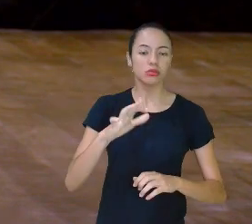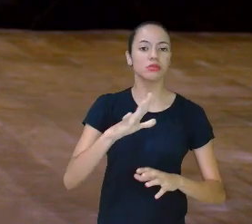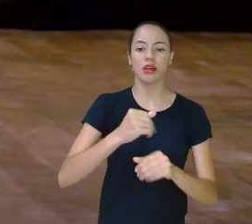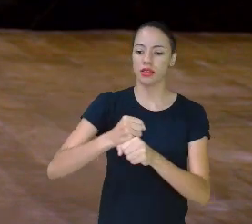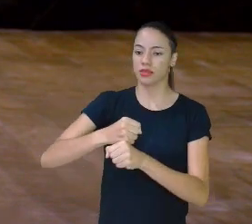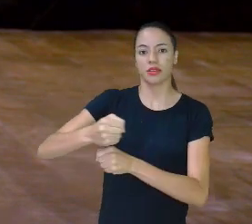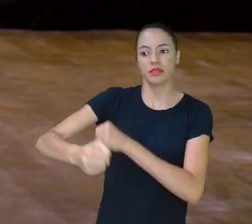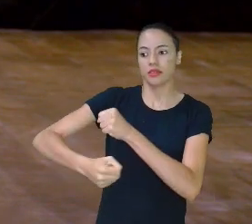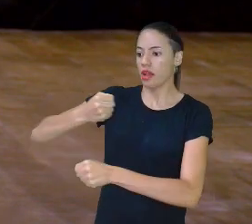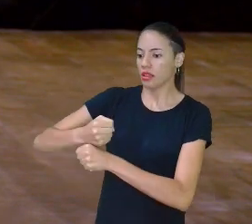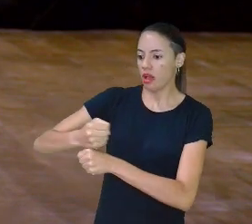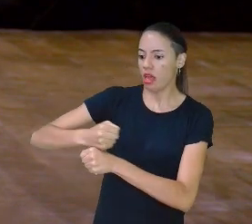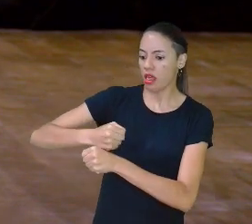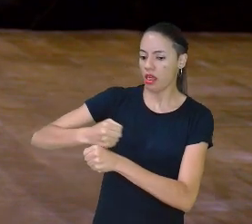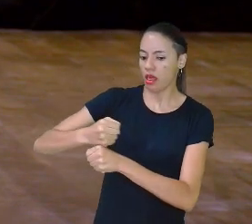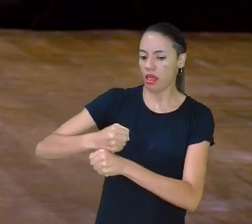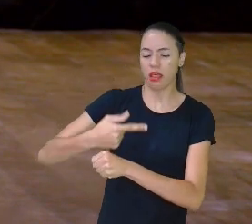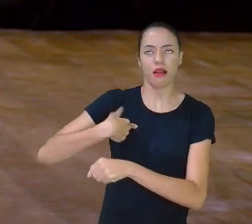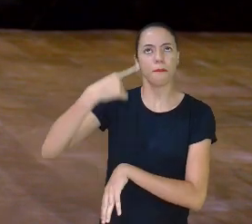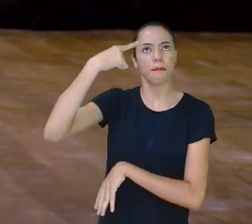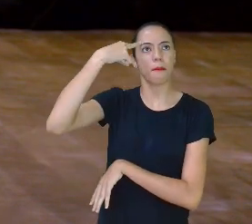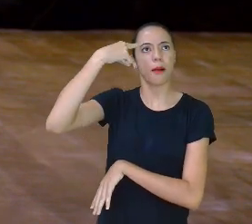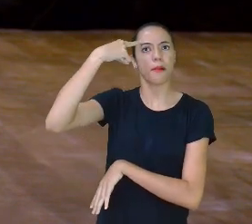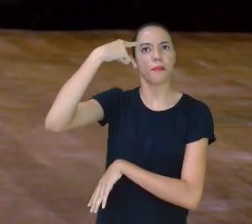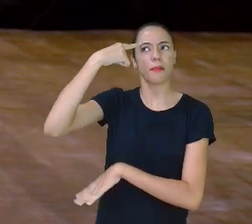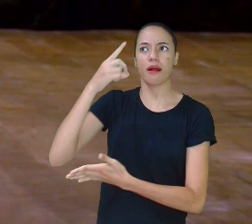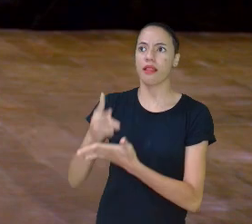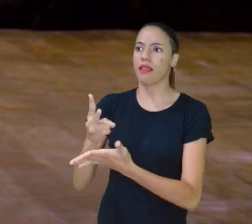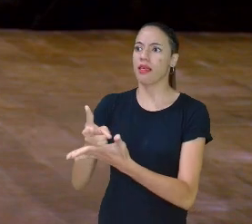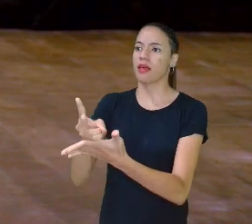anos. Tá difícil, né?